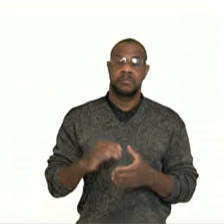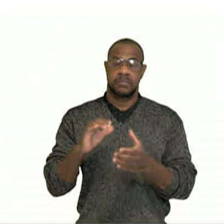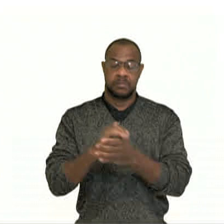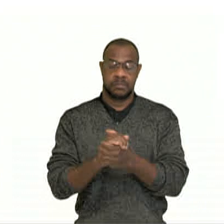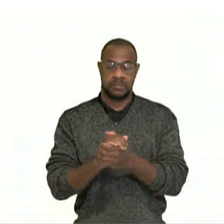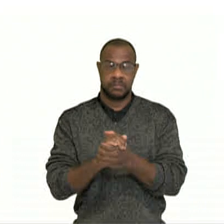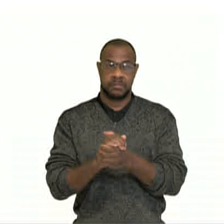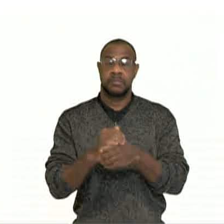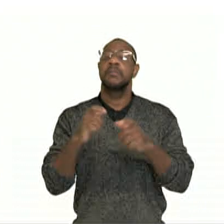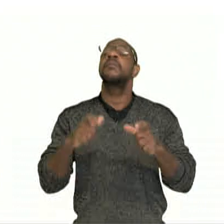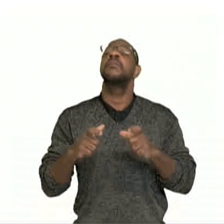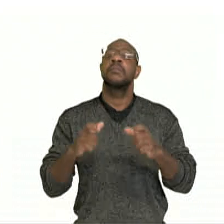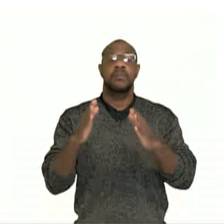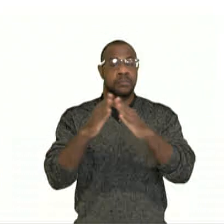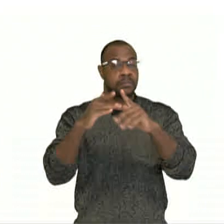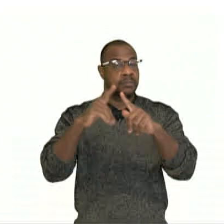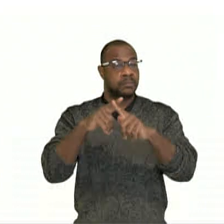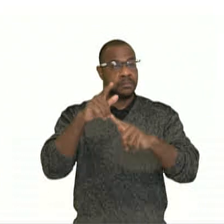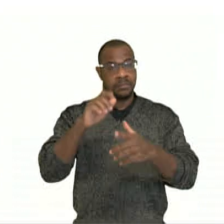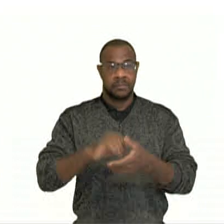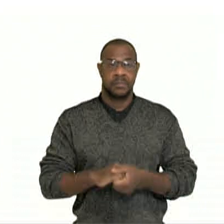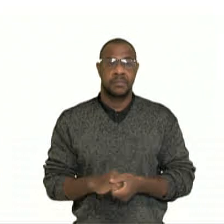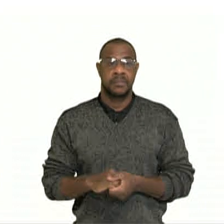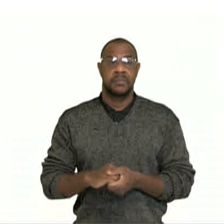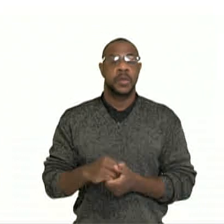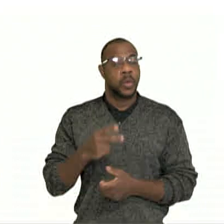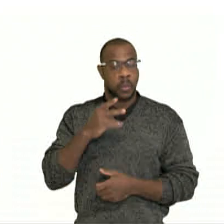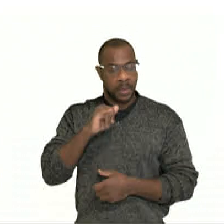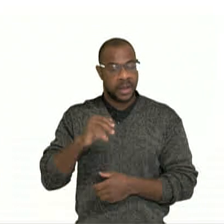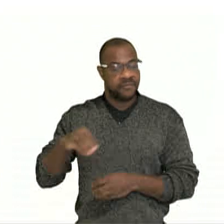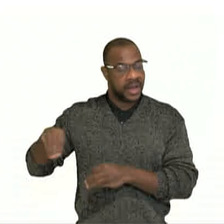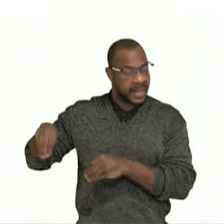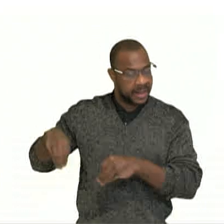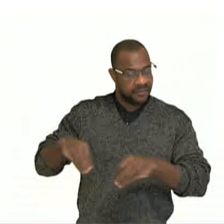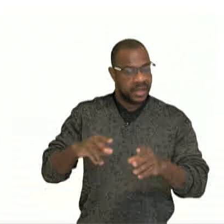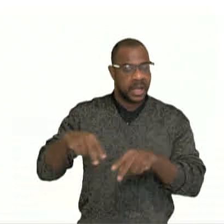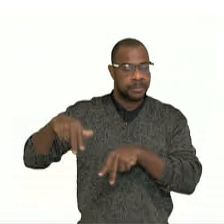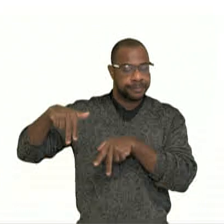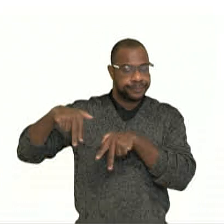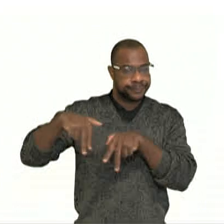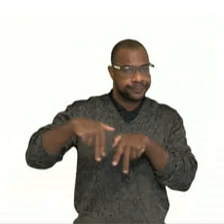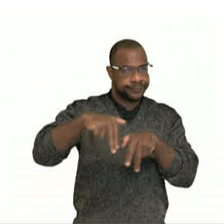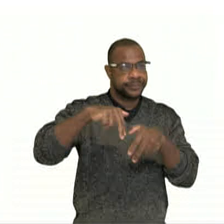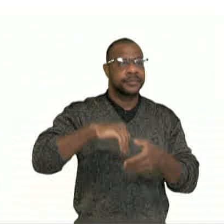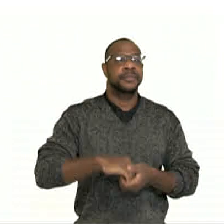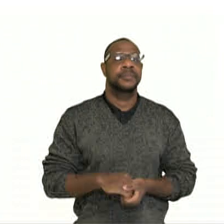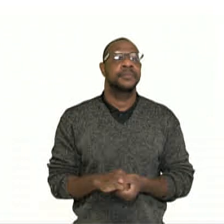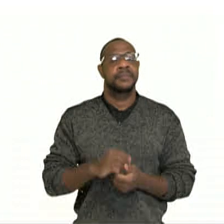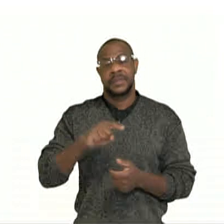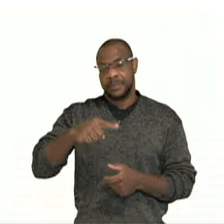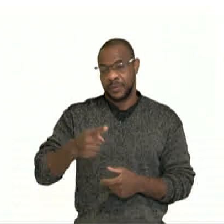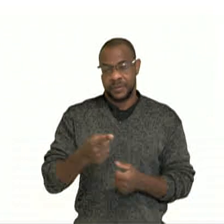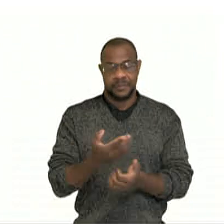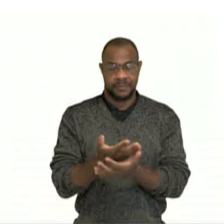o pai levará a noiva até a igreja em uma grande limusine e depois da cerimônia eles se encontrarão